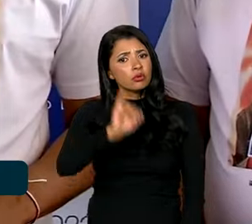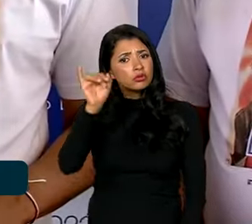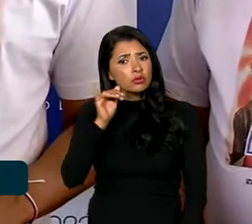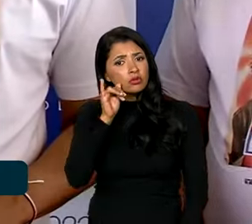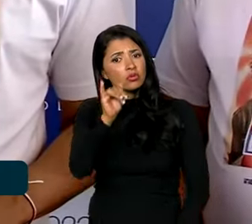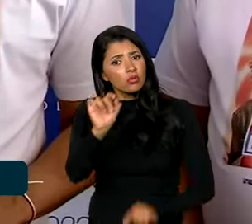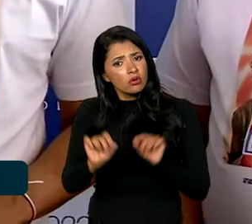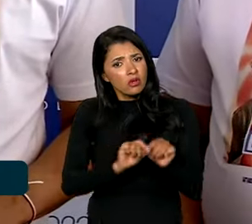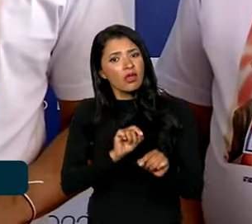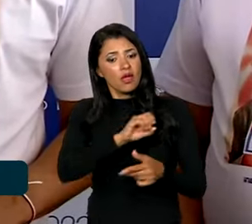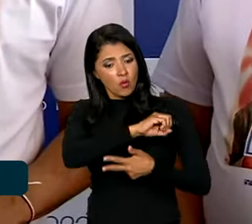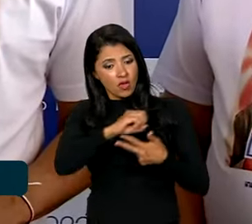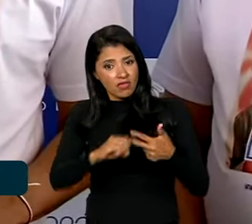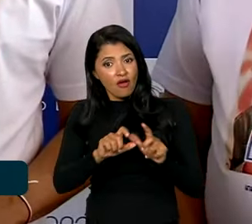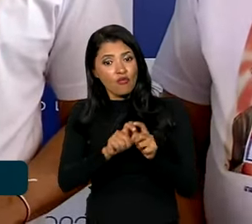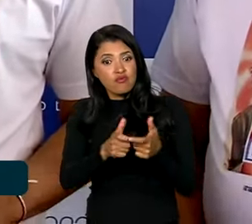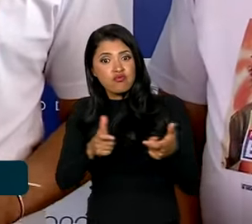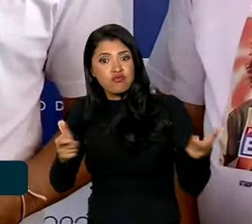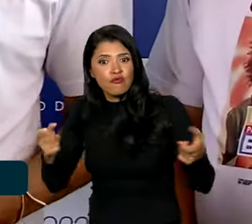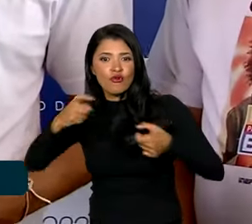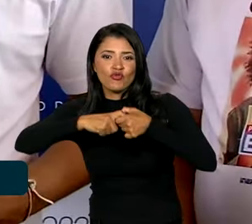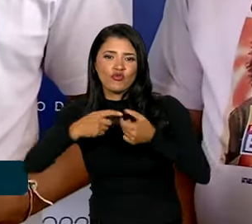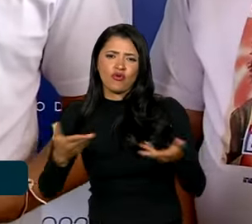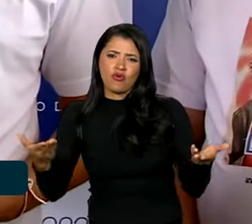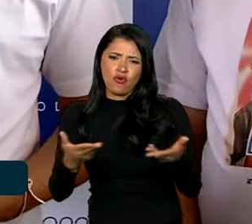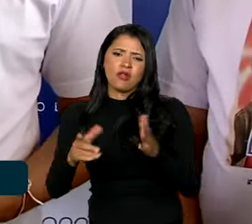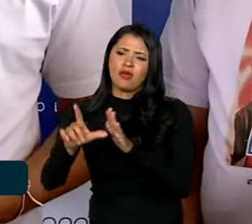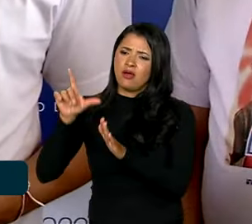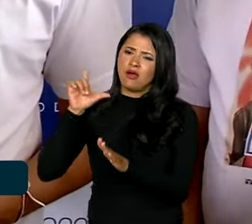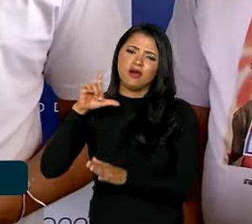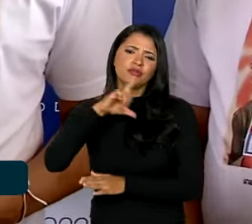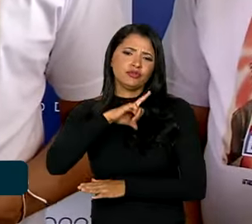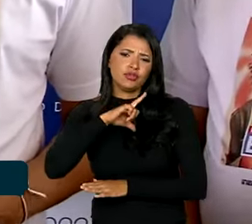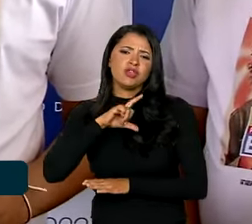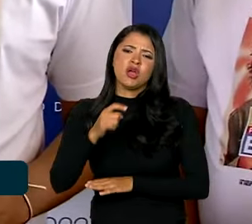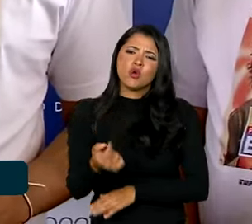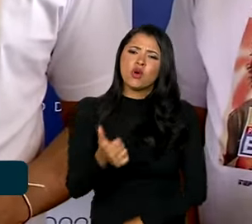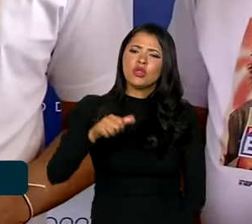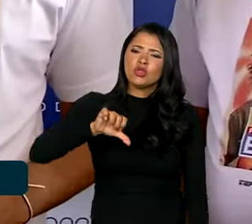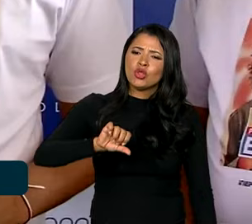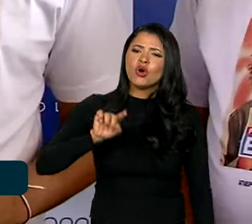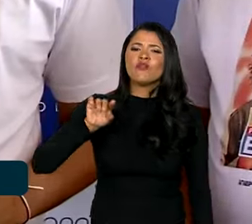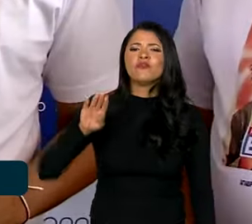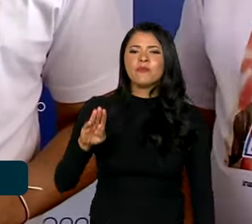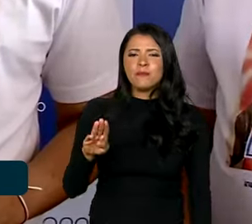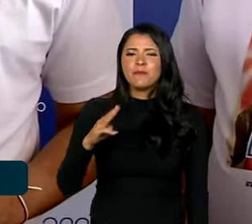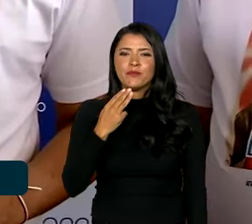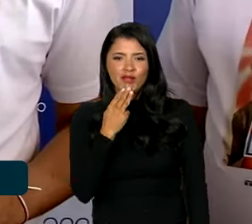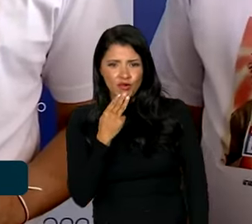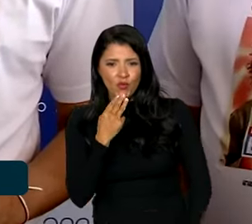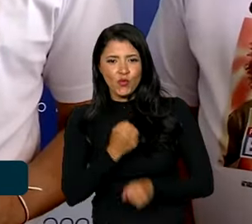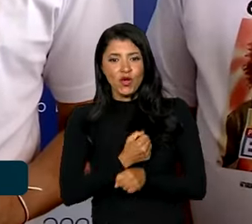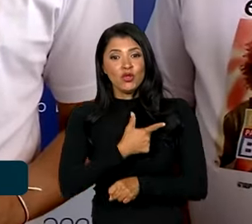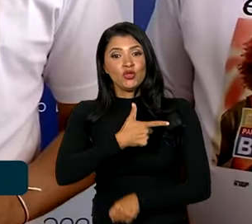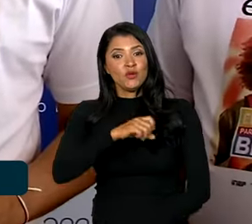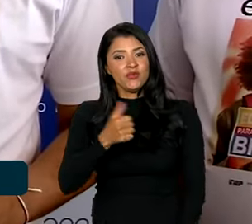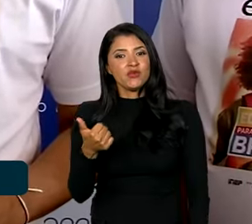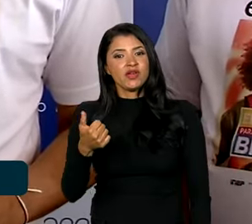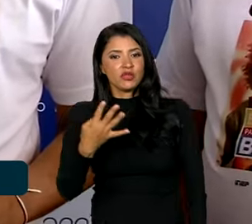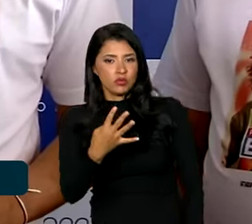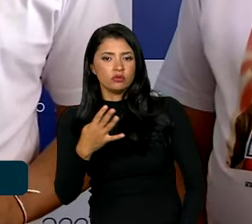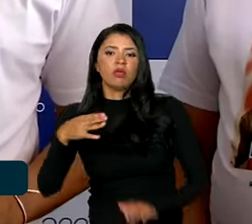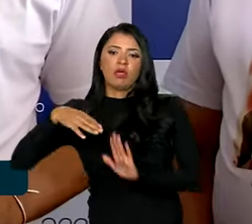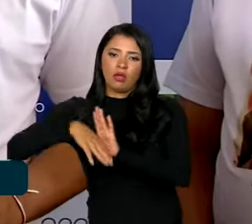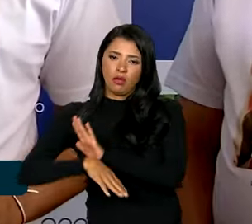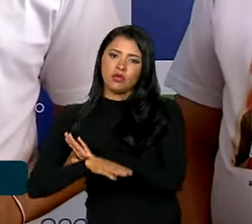é que o Enem voltou a crescer nós tínhamos sabe quase 9 milhões em 2014 depois ele caiu para